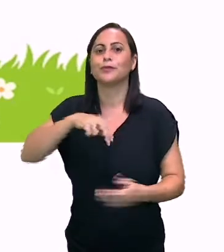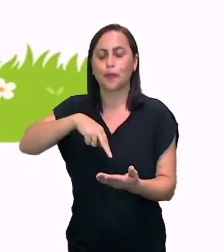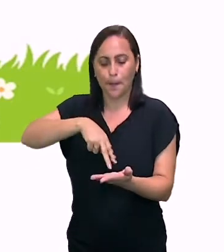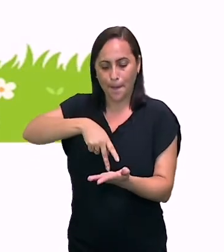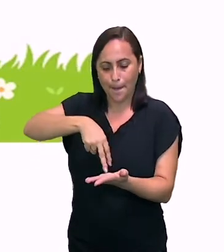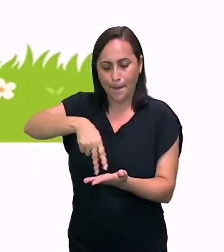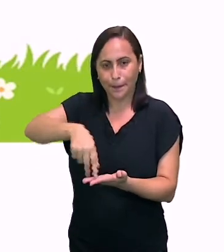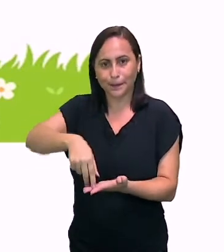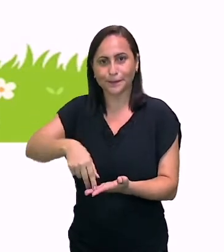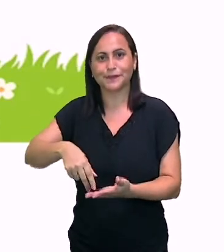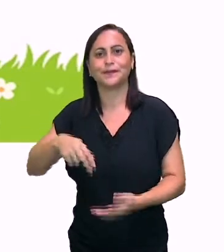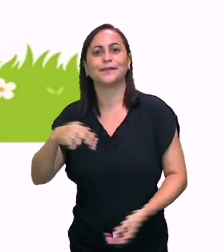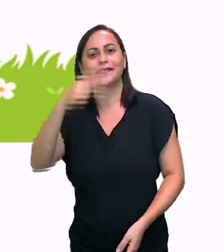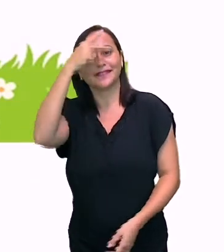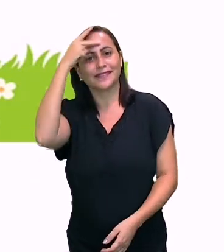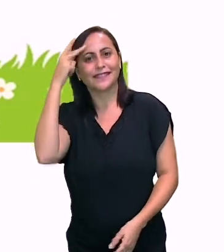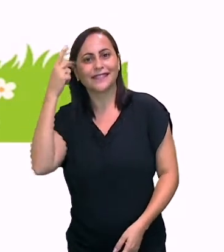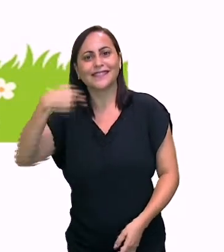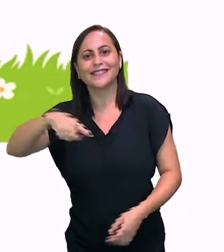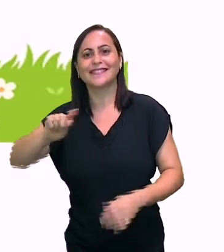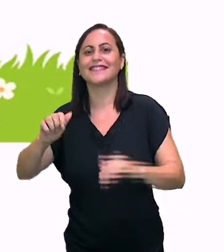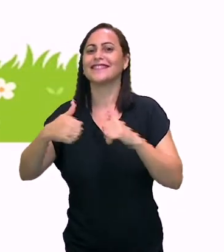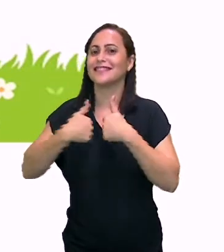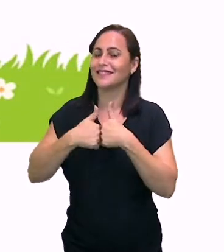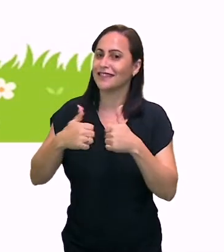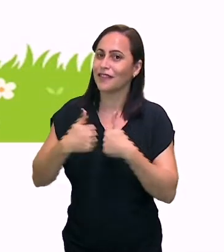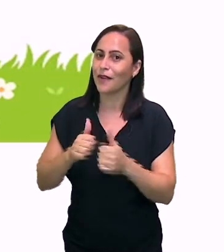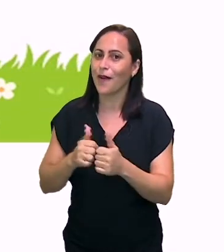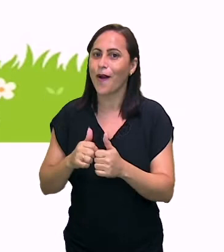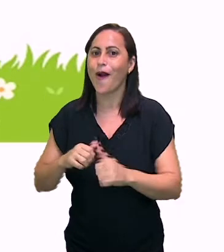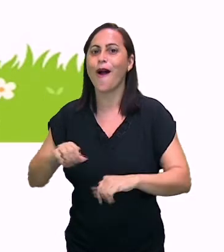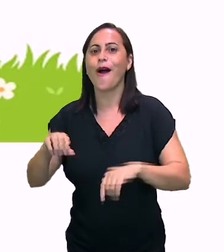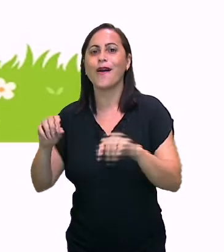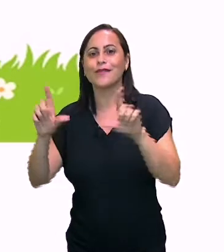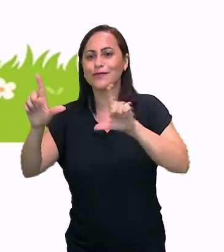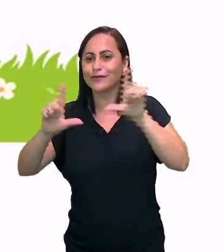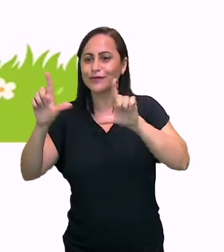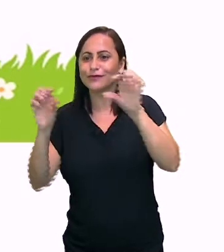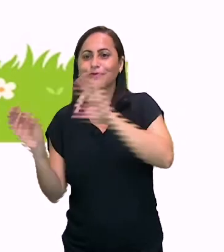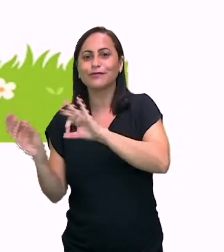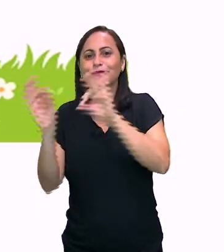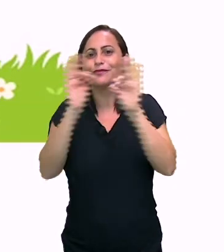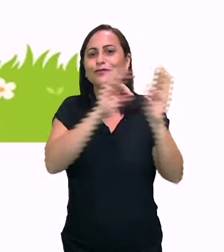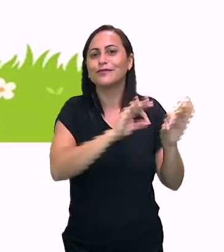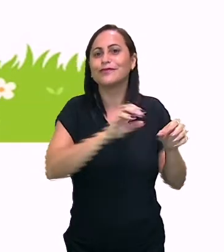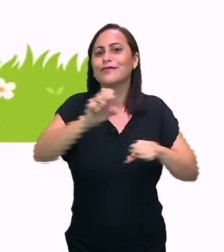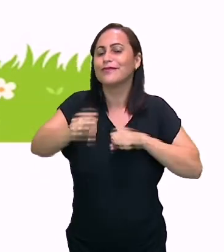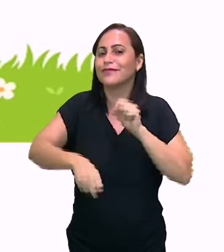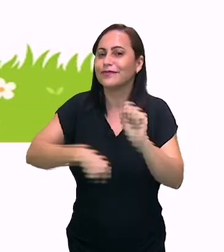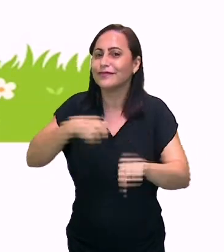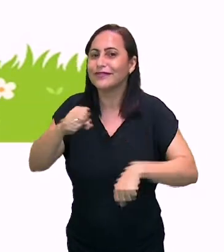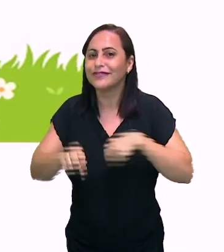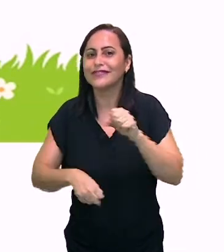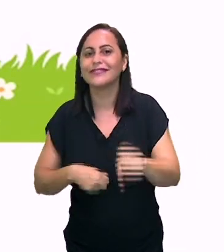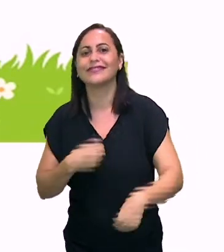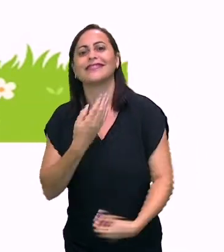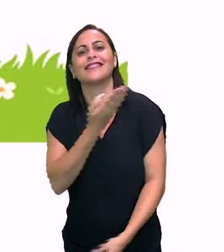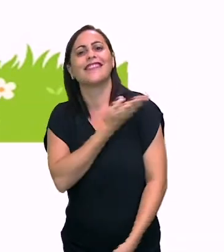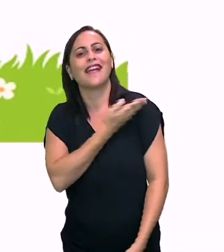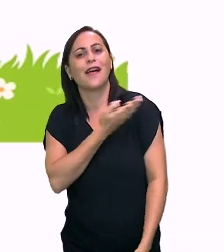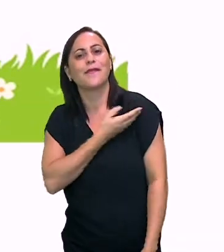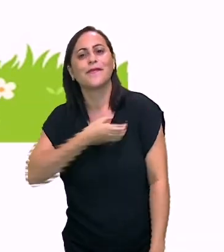pedestre, passageiro, telespectador, ciclista, amigo,